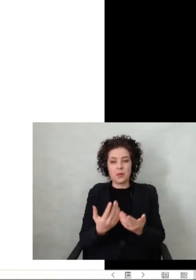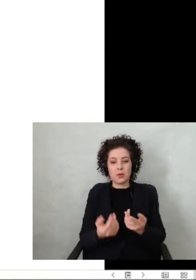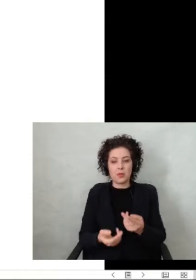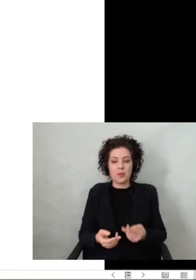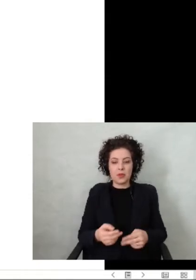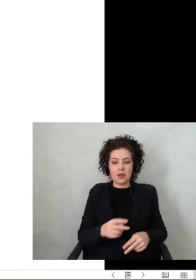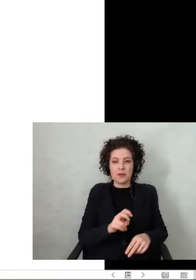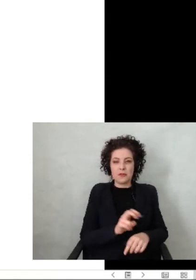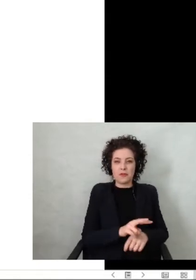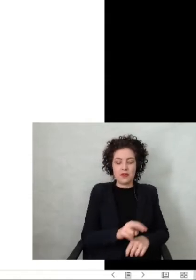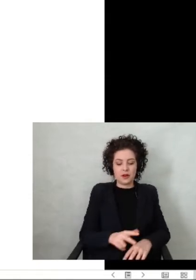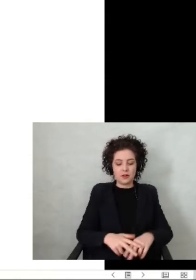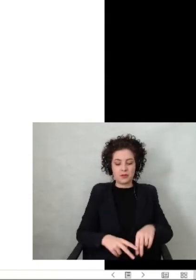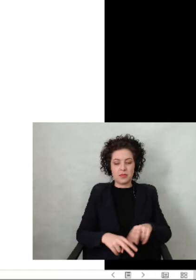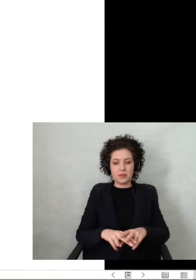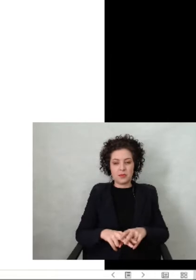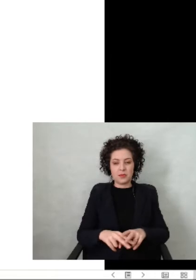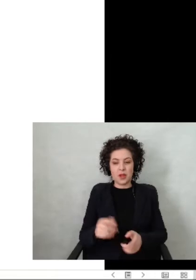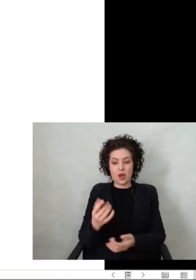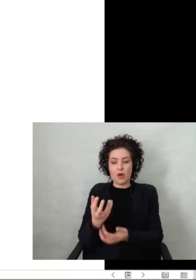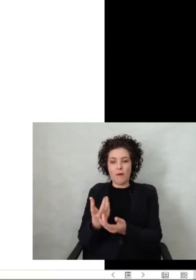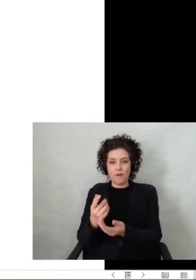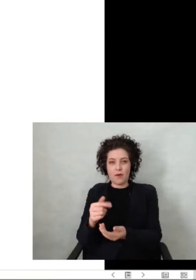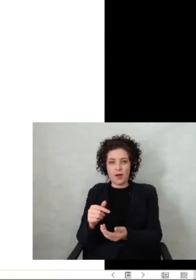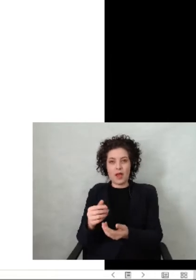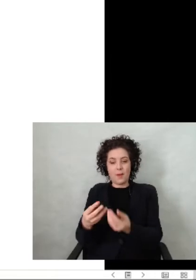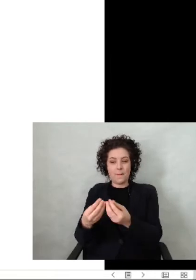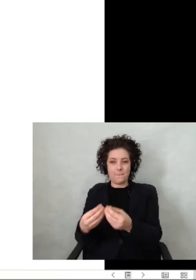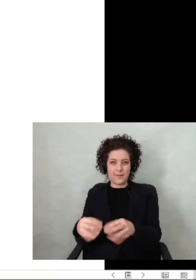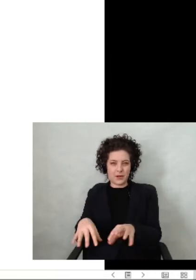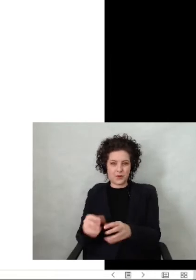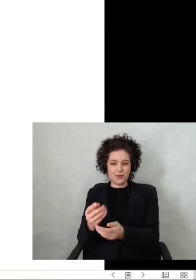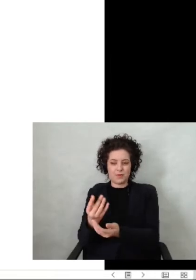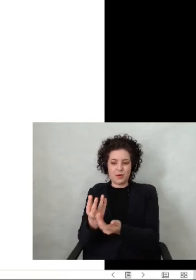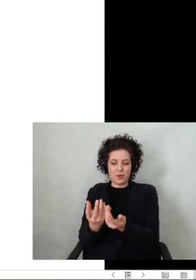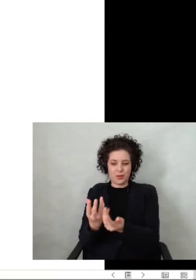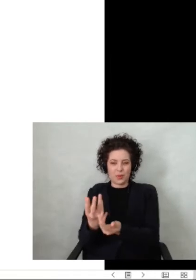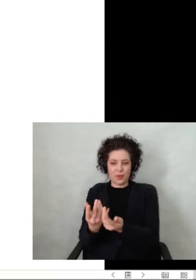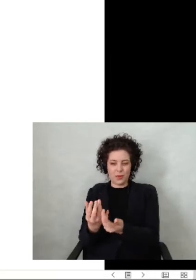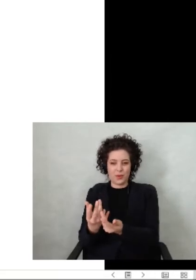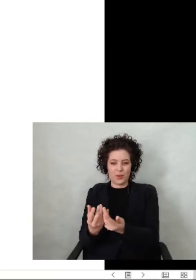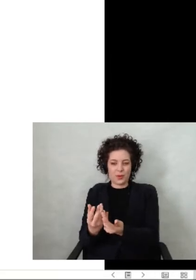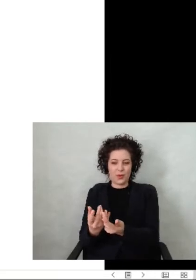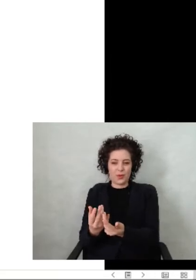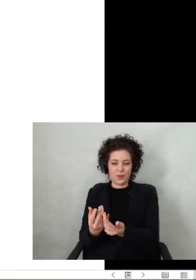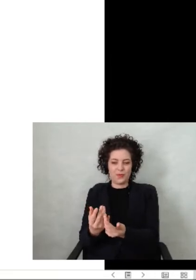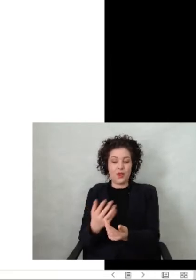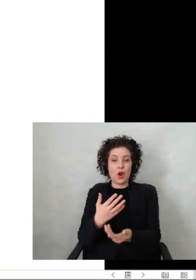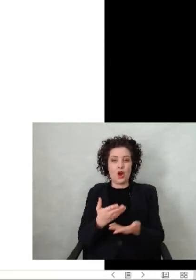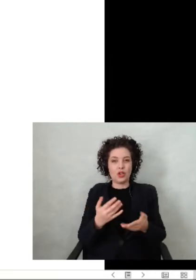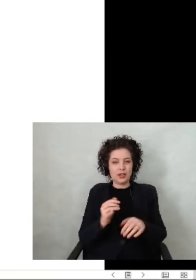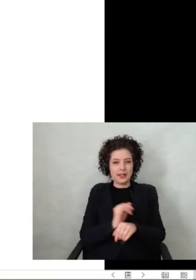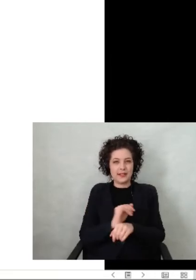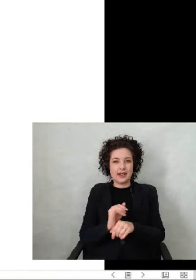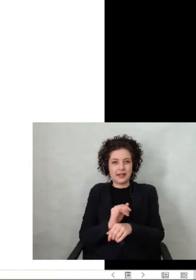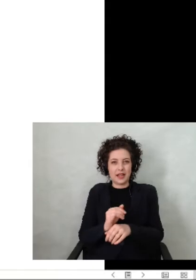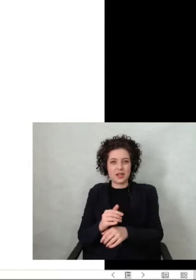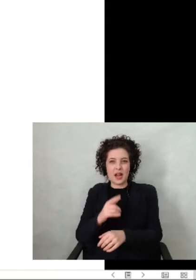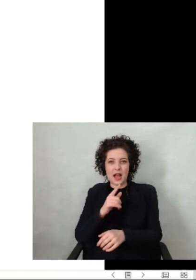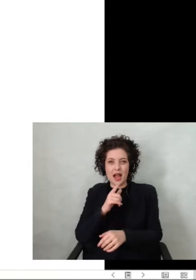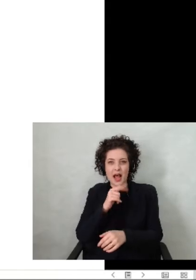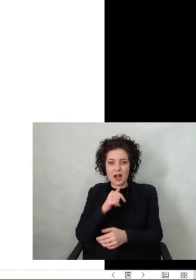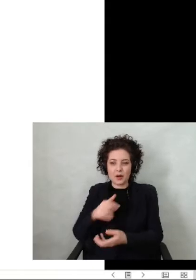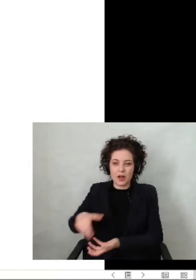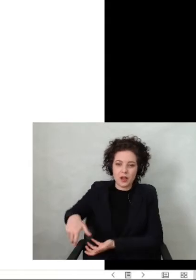fogo. Muitas estratégias que a gente tem disponível hoje em dia é jogar água na fogueira sem tirar a lenha por